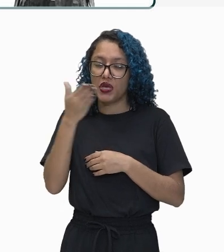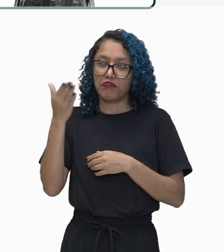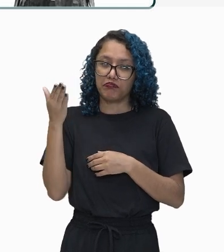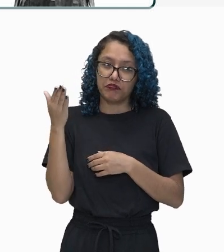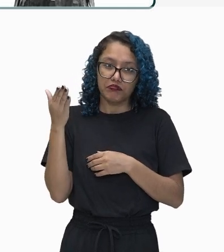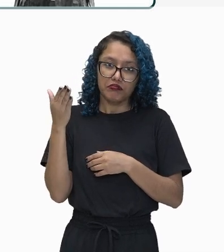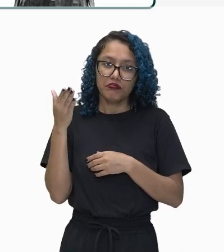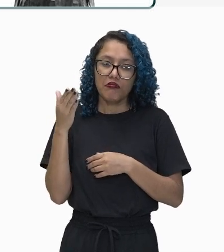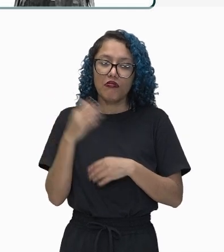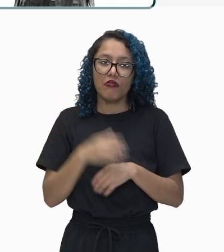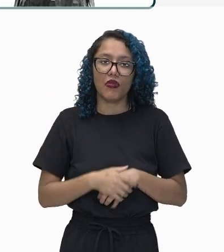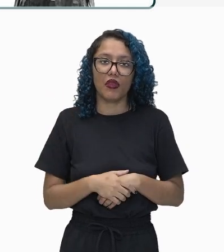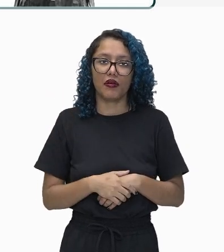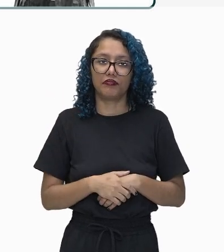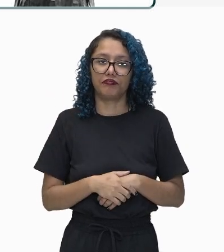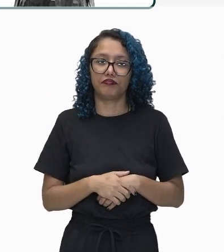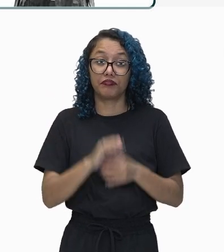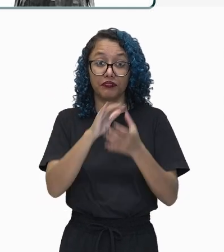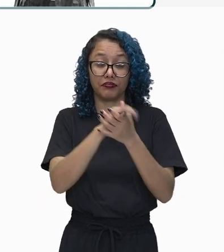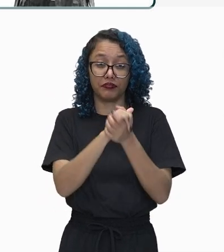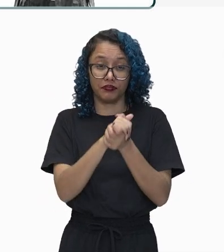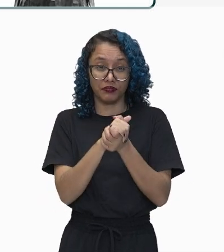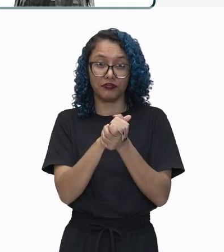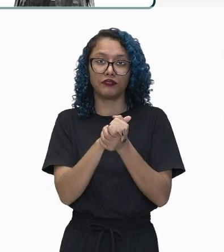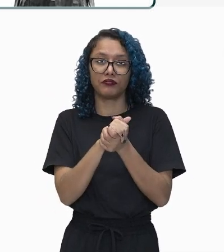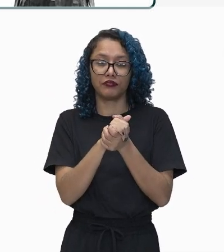à Americana. Então temos esse filme aqui,